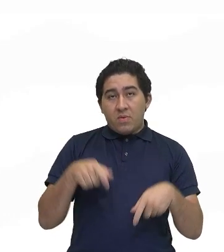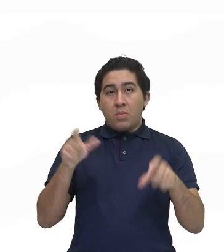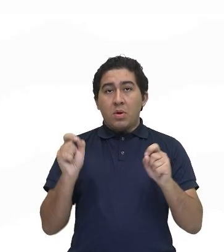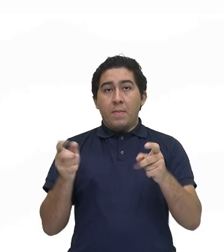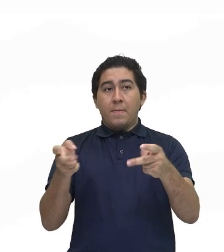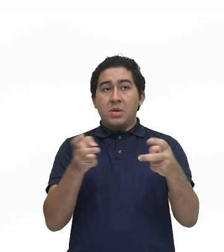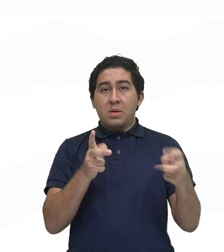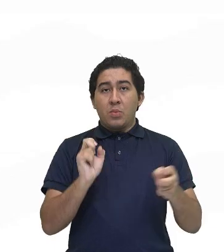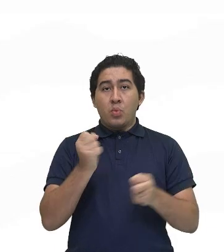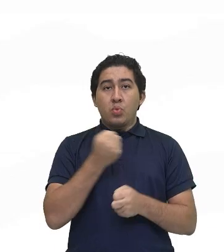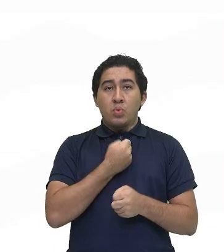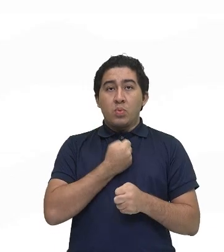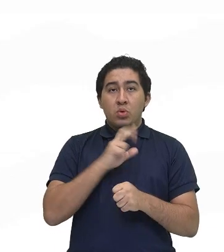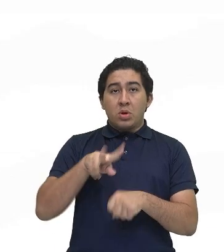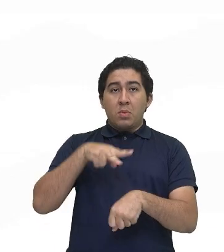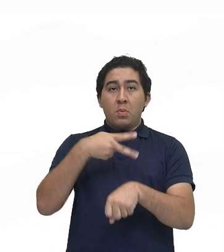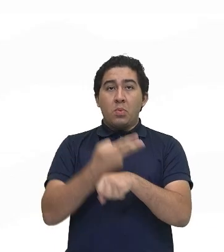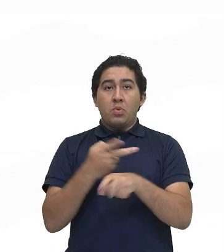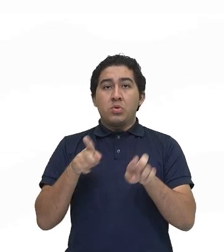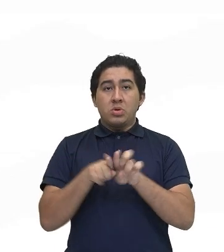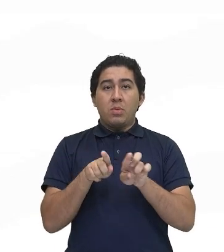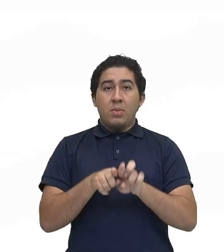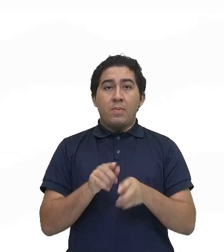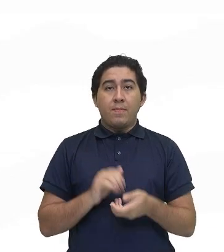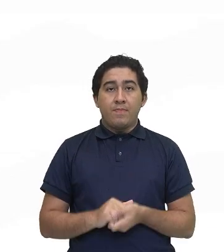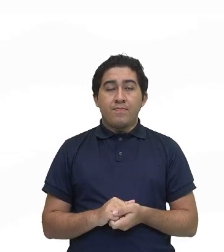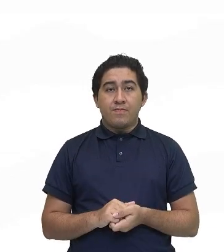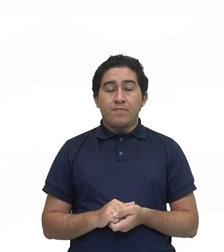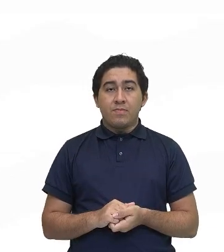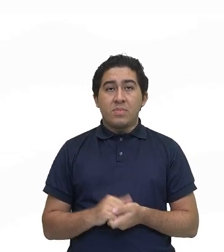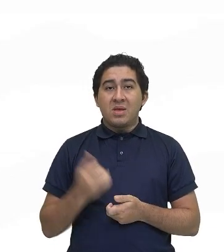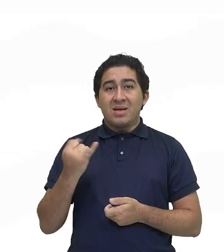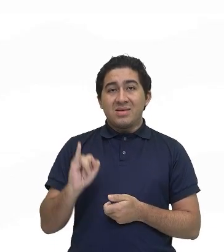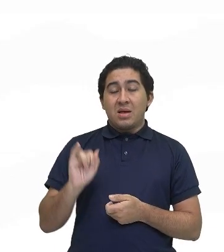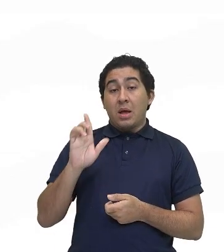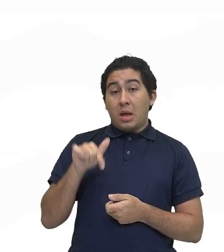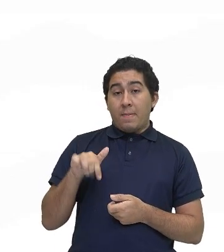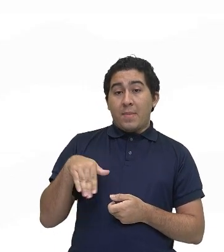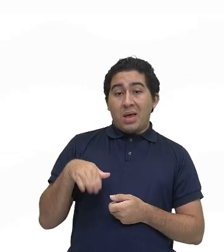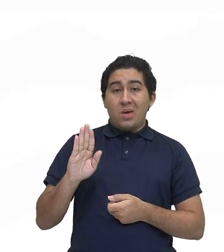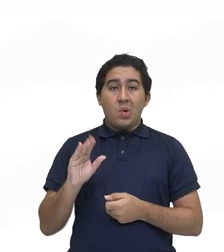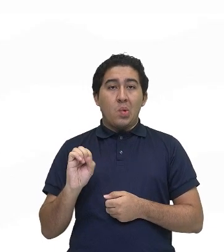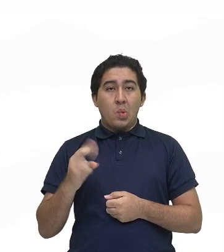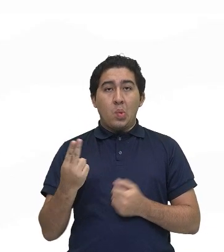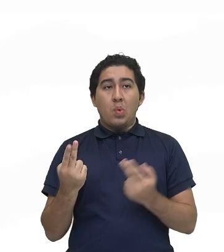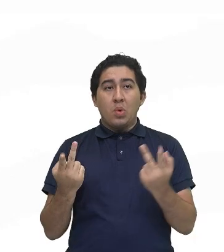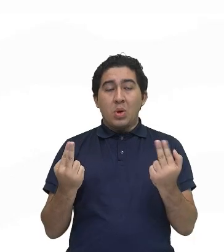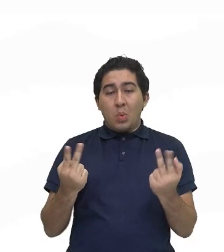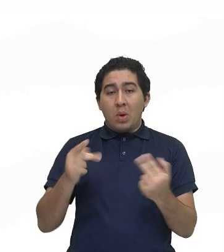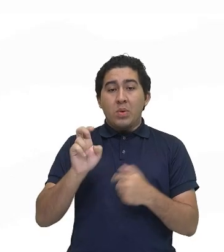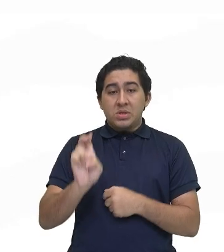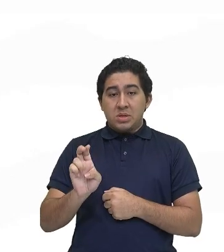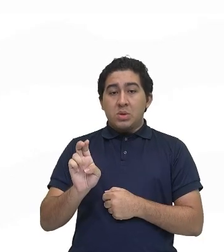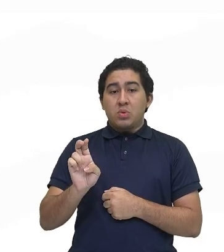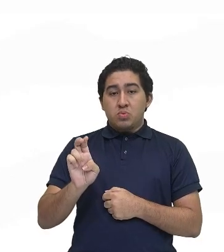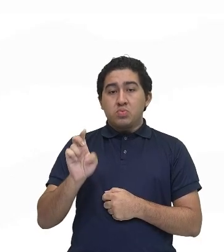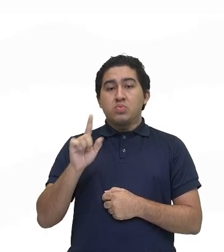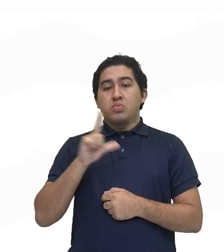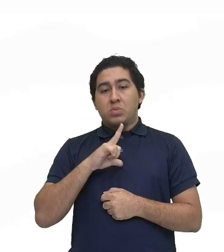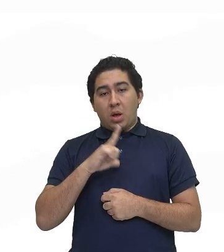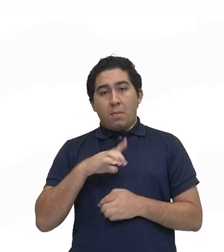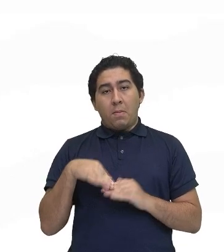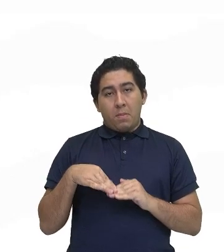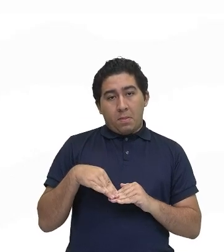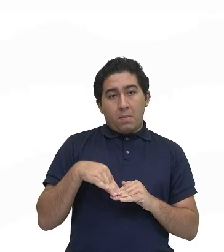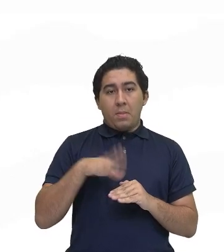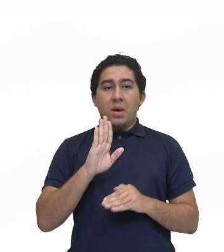dígito seguinte à casa desejada. Se for maior ou igual a 5, você vai aumentar essa